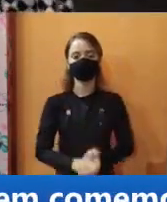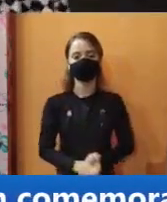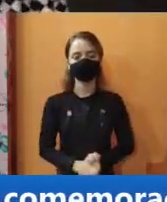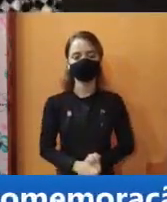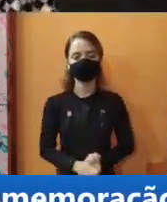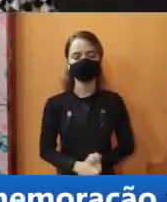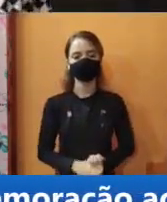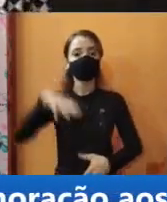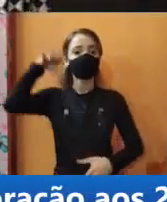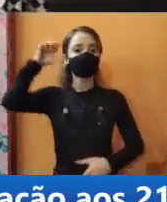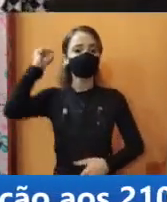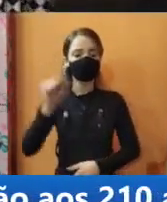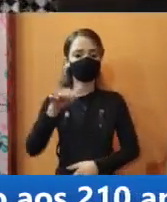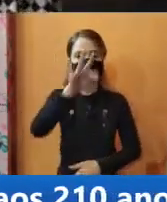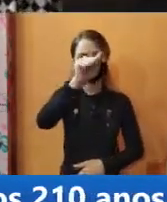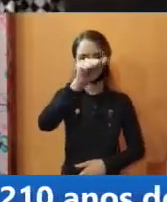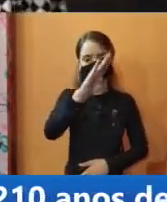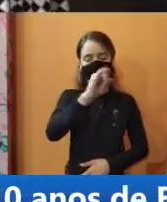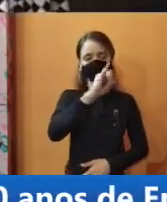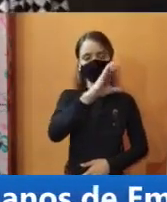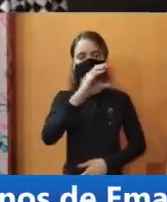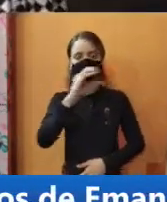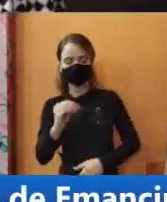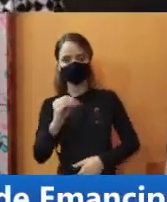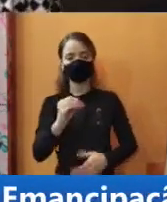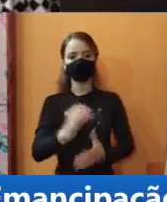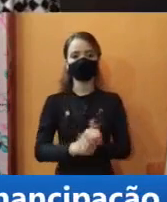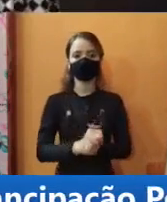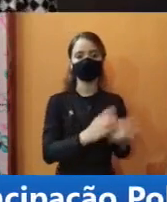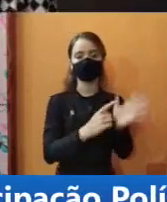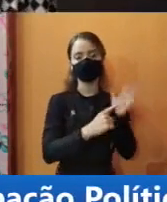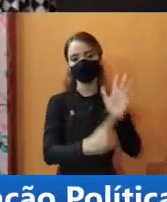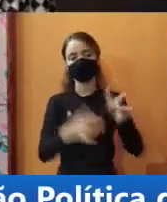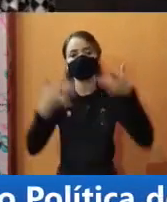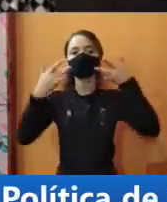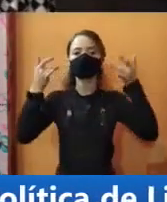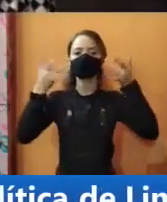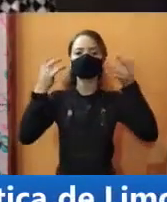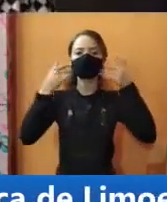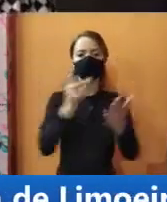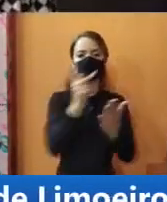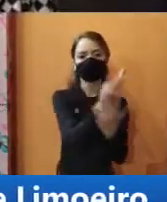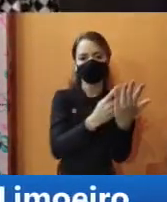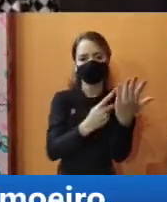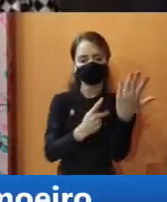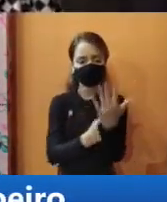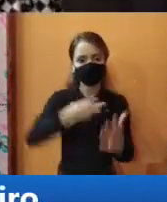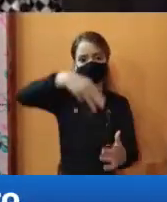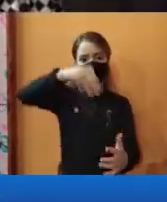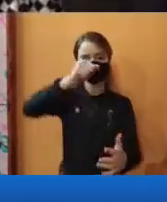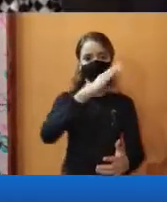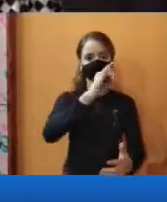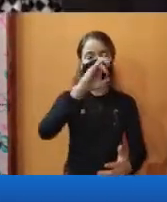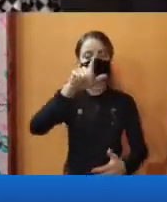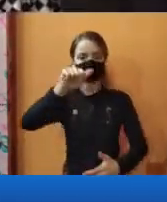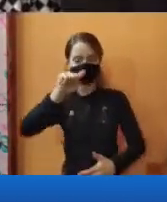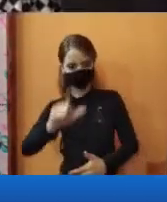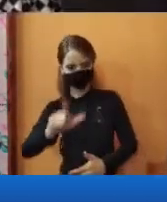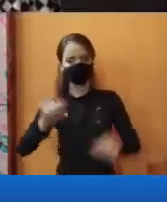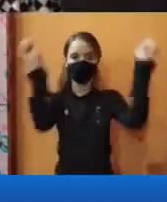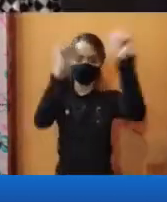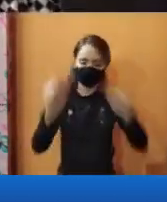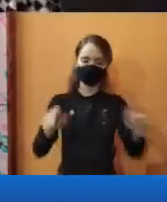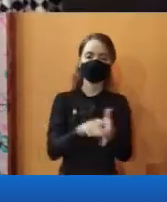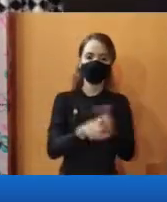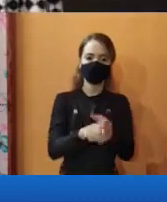E assim ouvimos Fábio André dizer que a apresentação deles foi um poema de Maciel França,